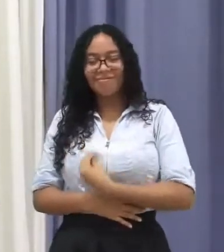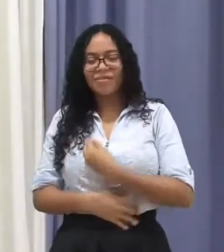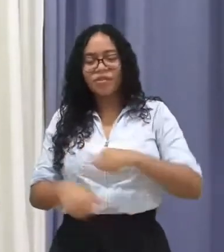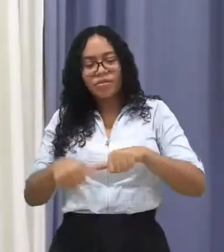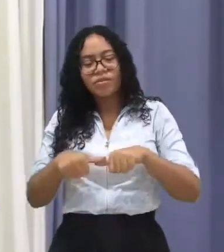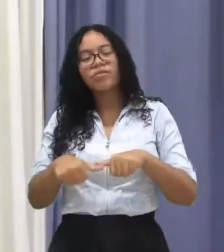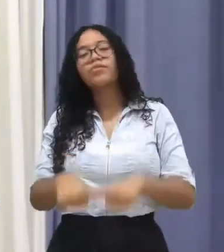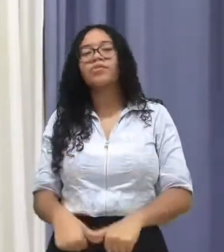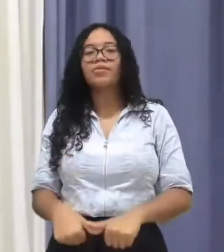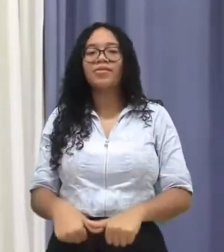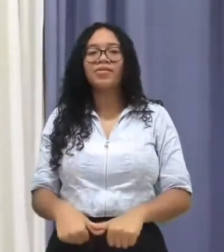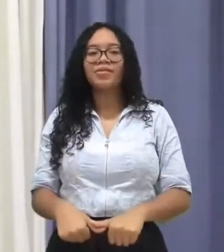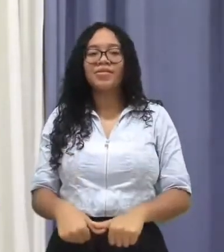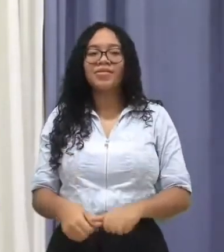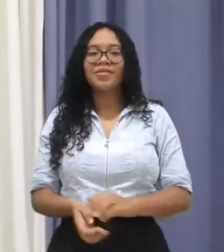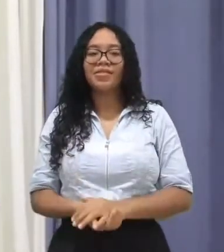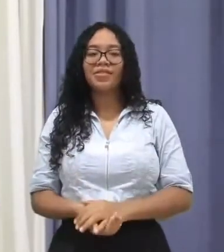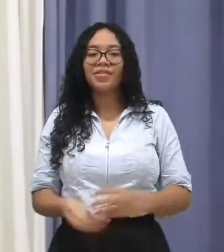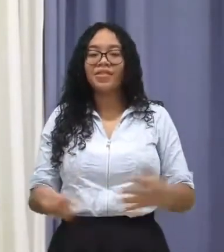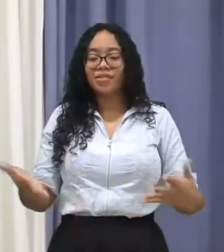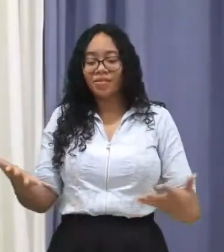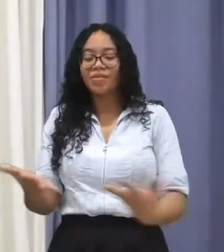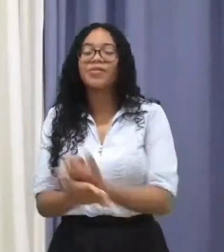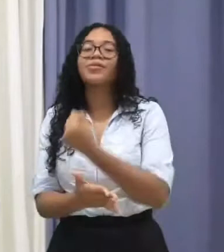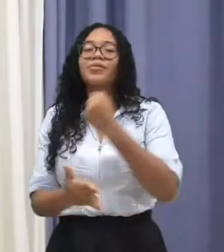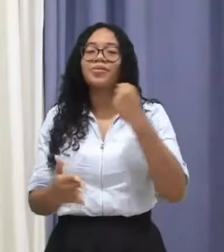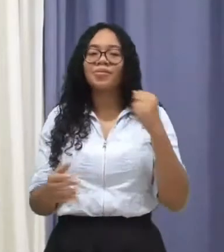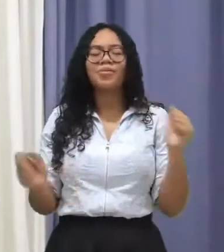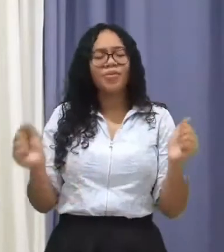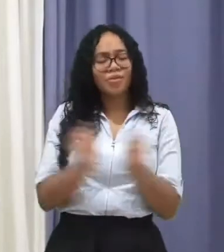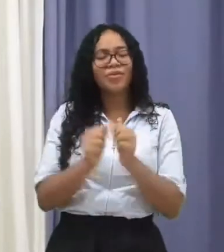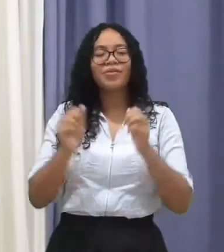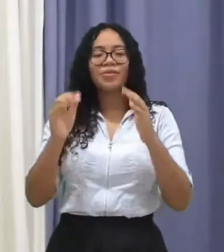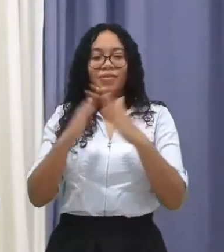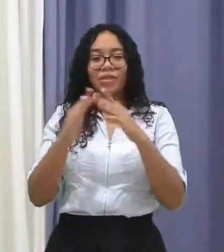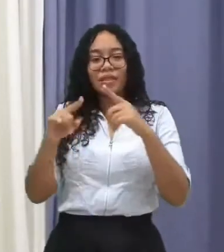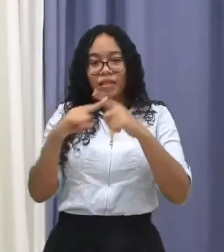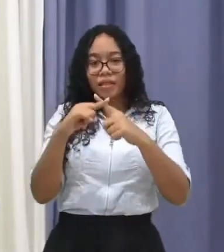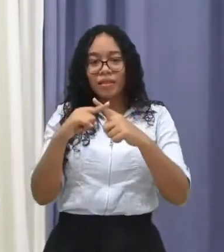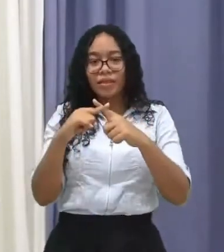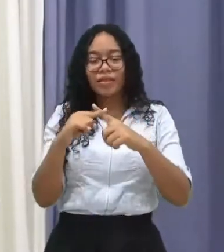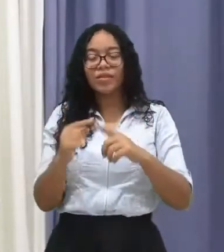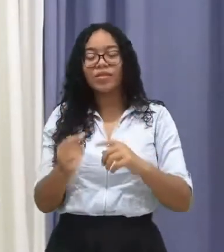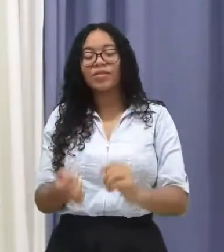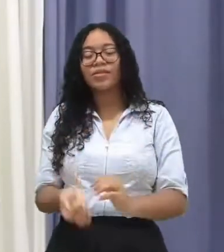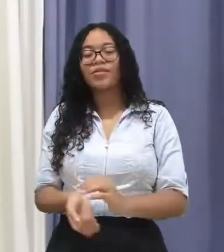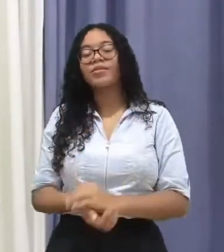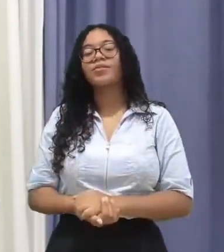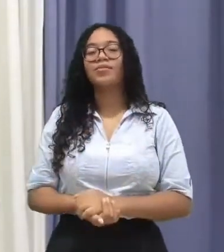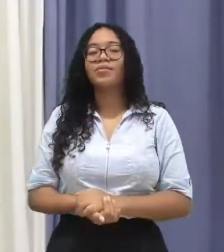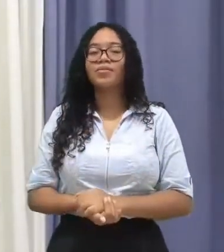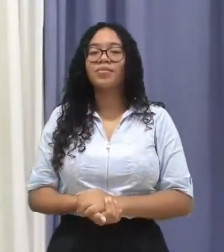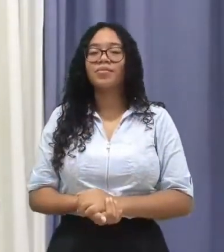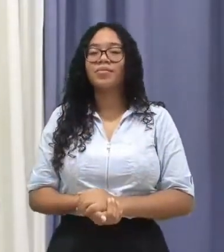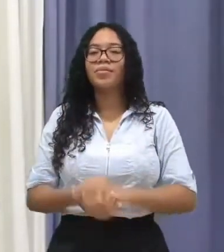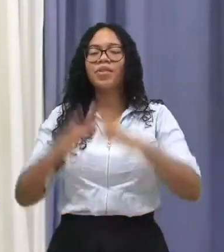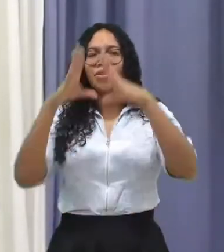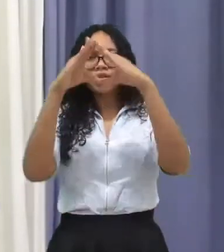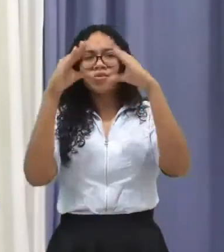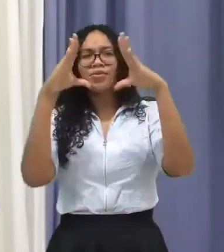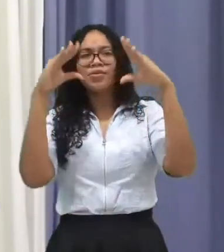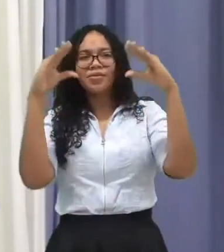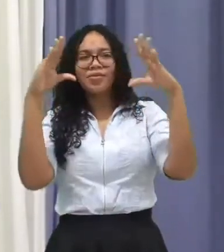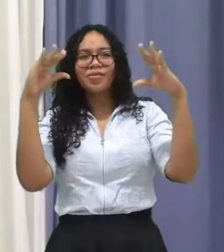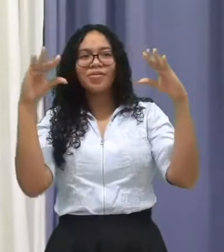ficarmos, seremos arrebatados juntamente com eles entre nuvens para